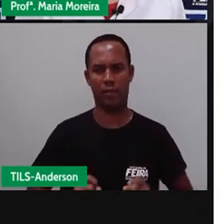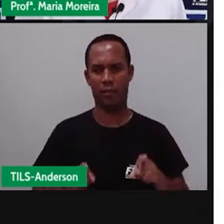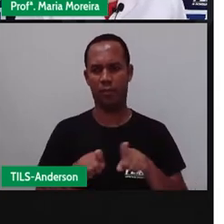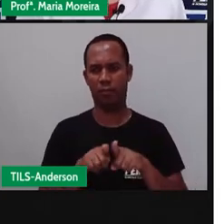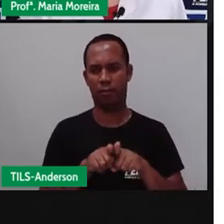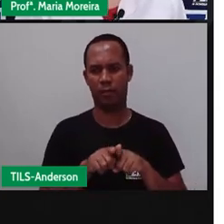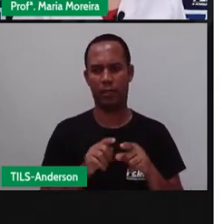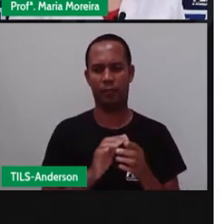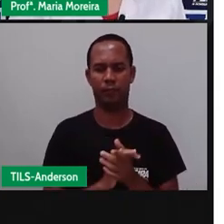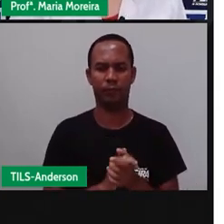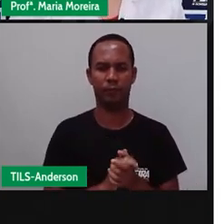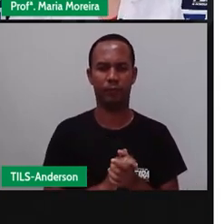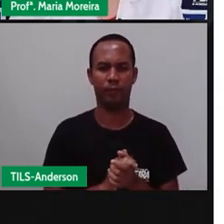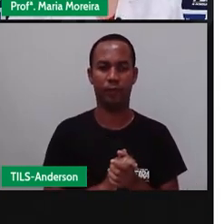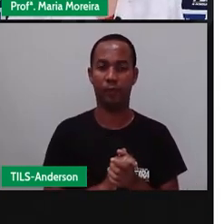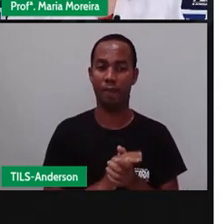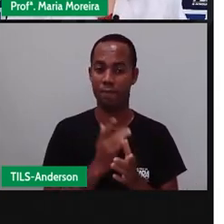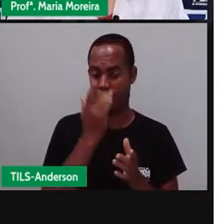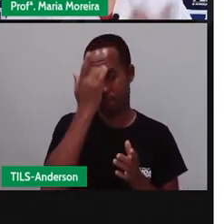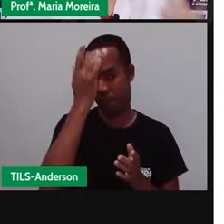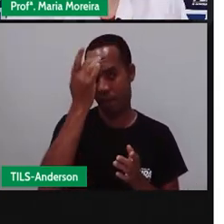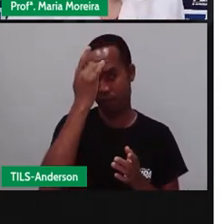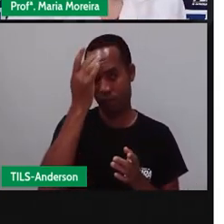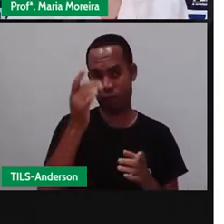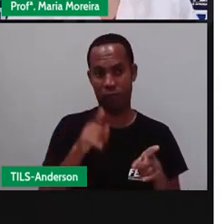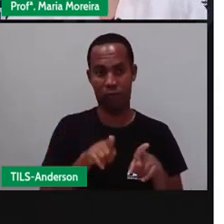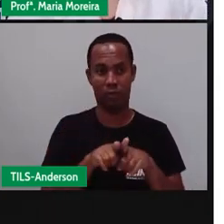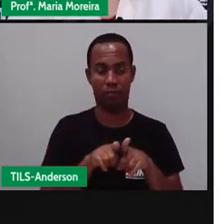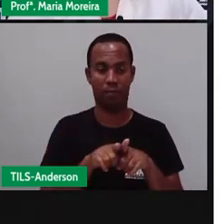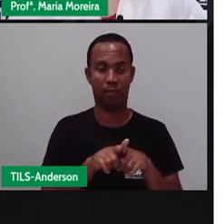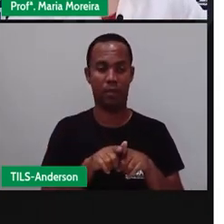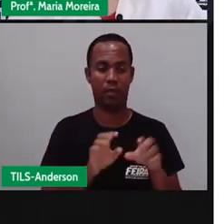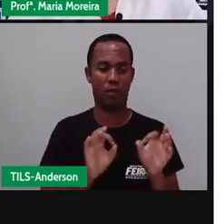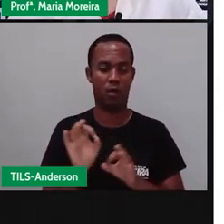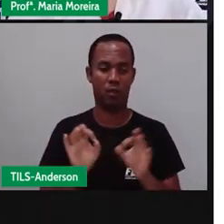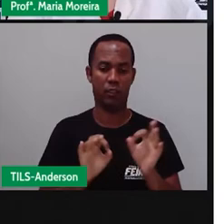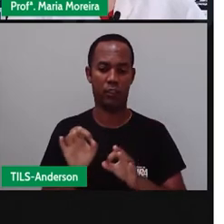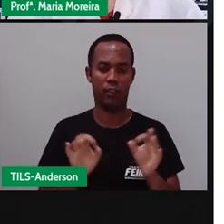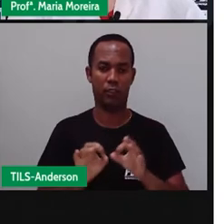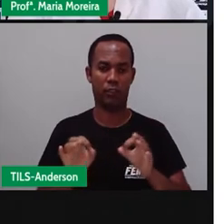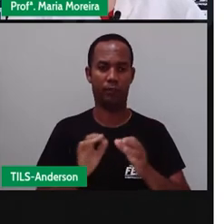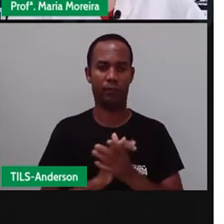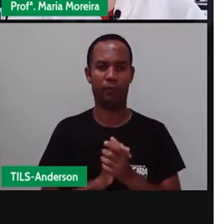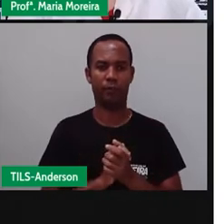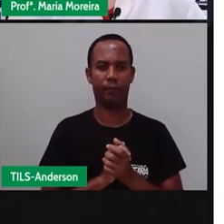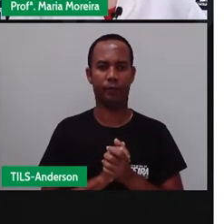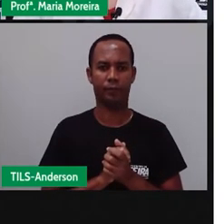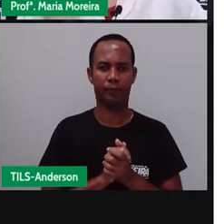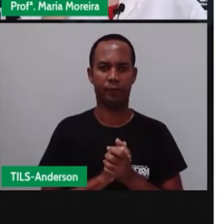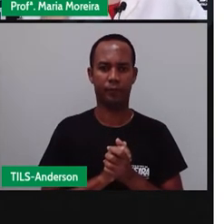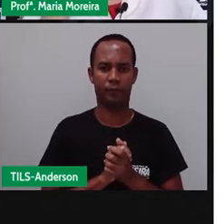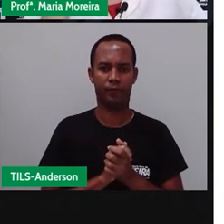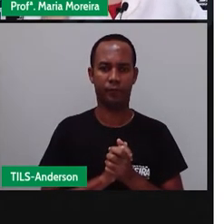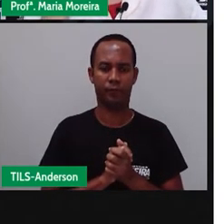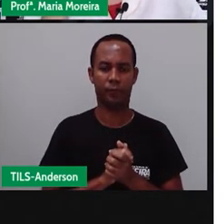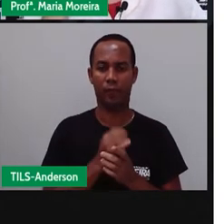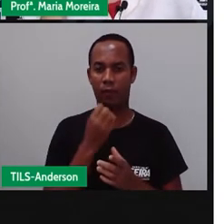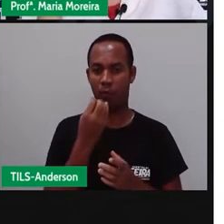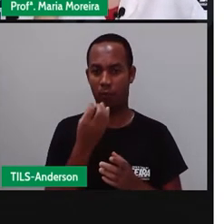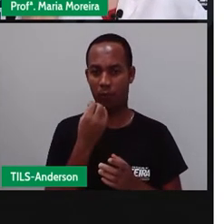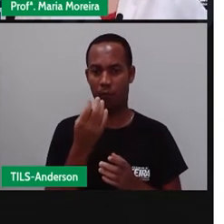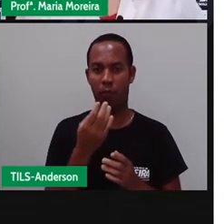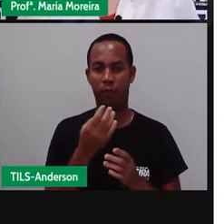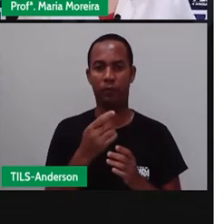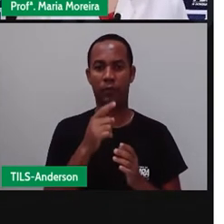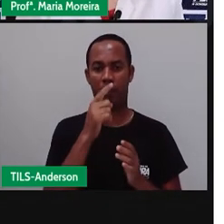pessoal. Não é isso? Então fica tudo mais fácil quando a gente também organiza a nossa lista, tá? Bom, lista